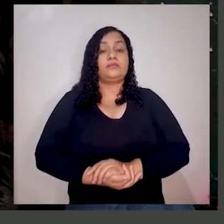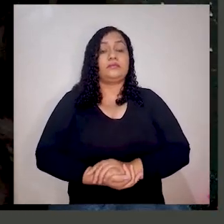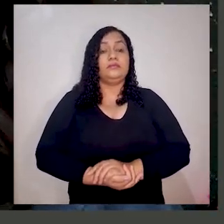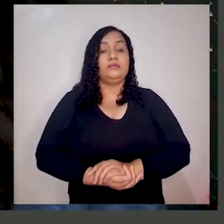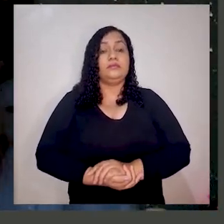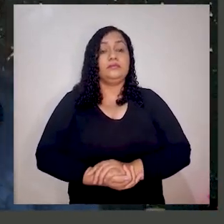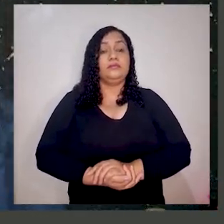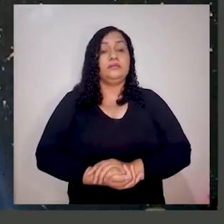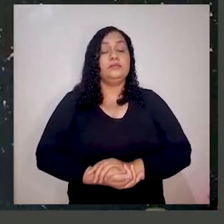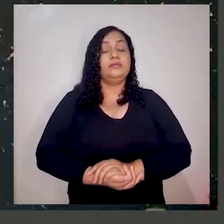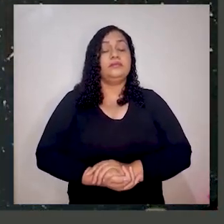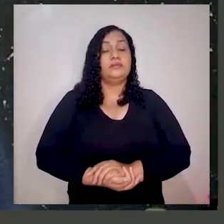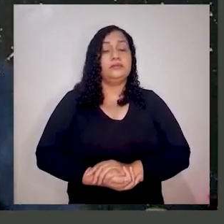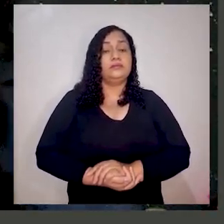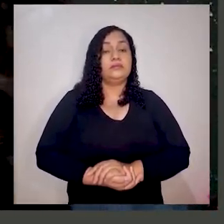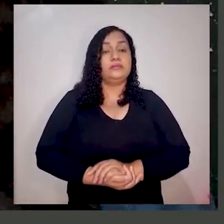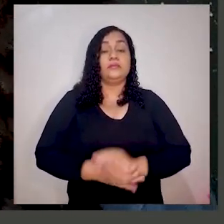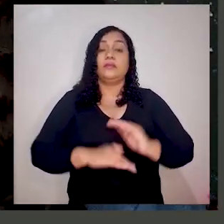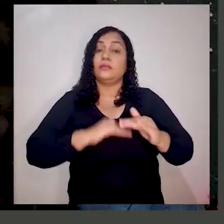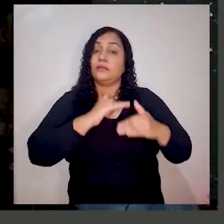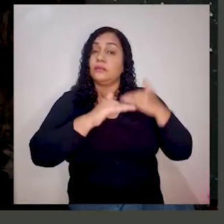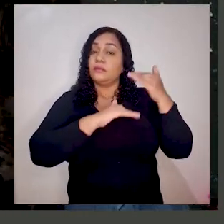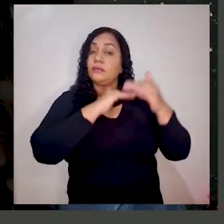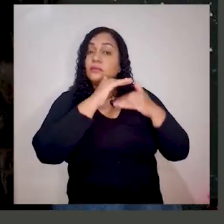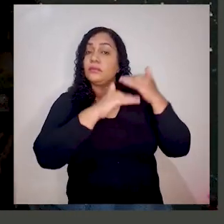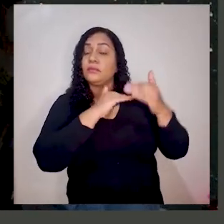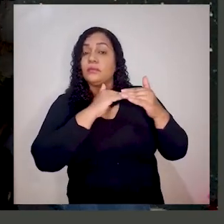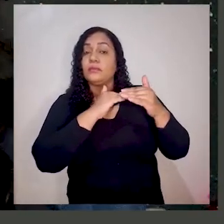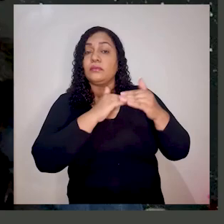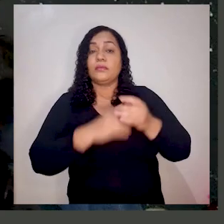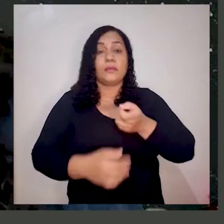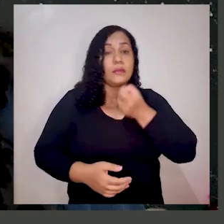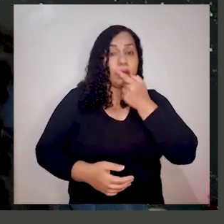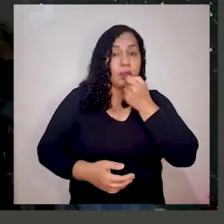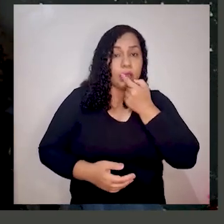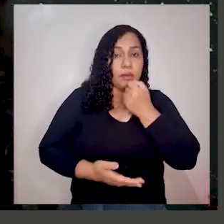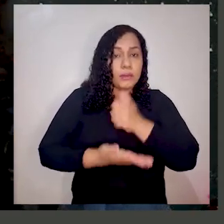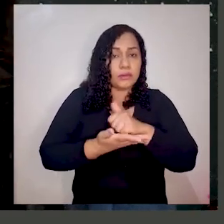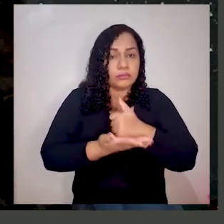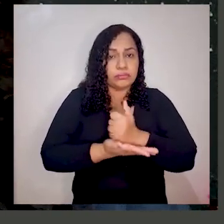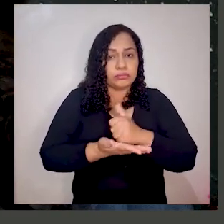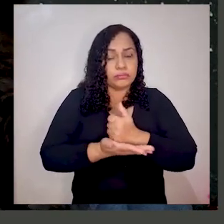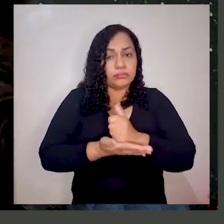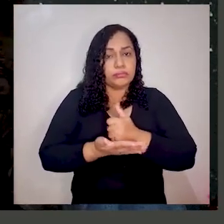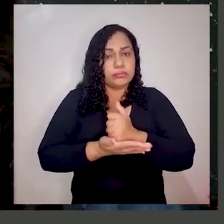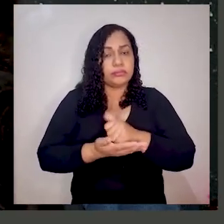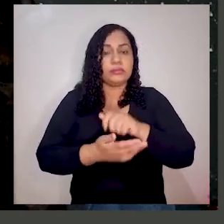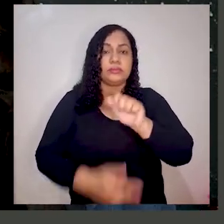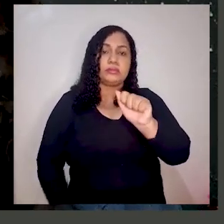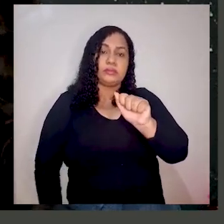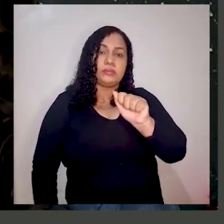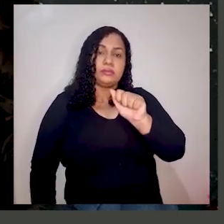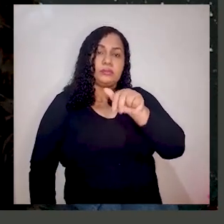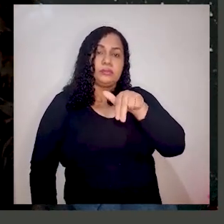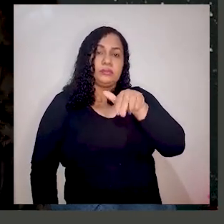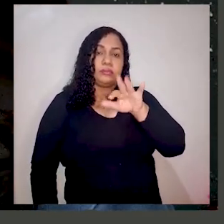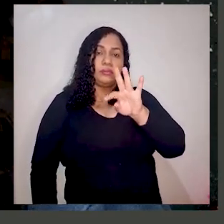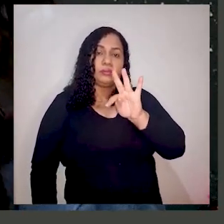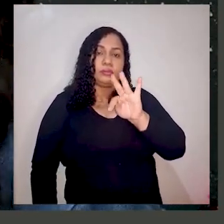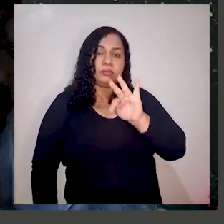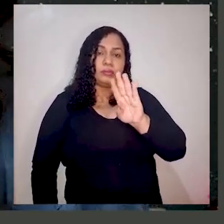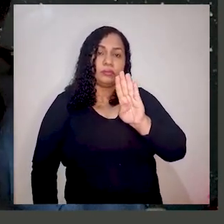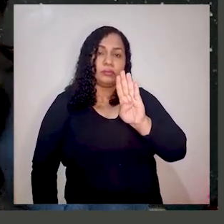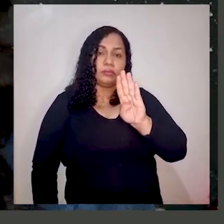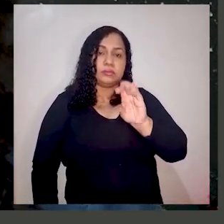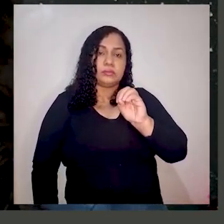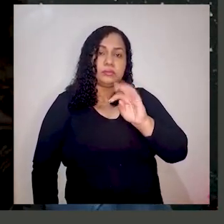situação, pessoal, vai ser em relação ao desenvolvimento de medicamentos, né, como antibióticos, por exemplo, que